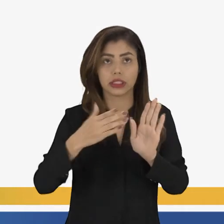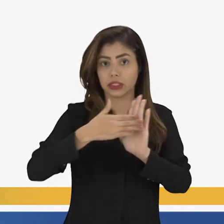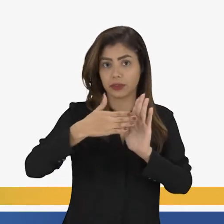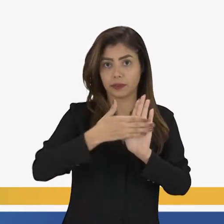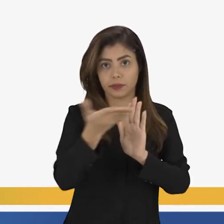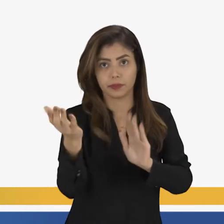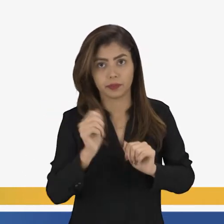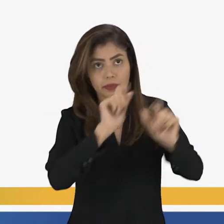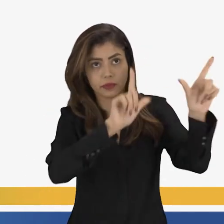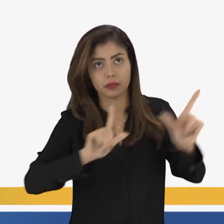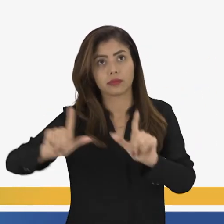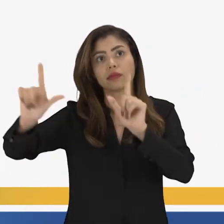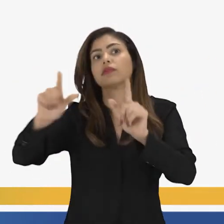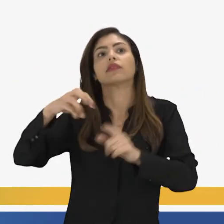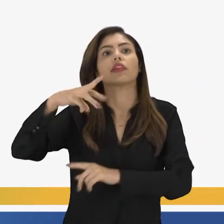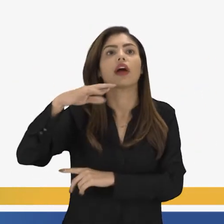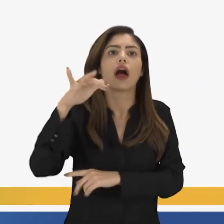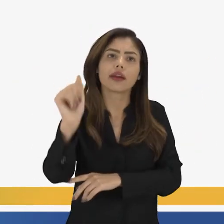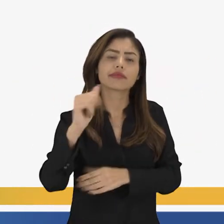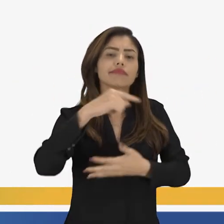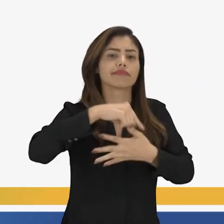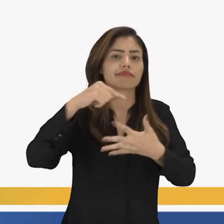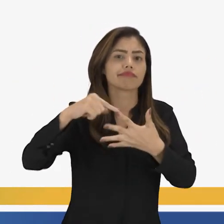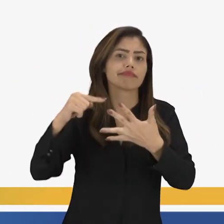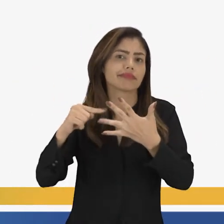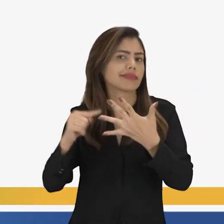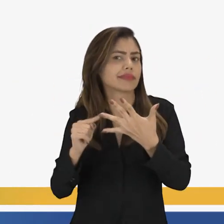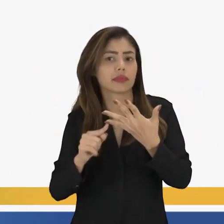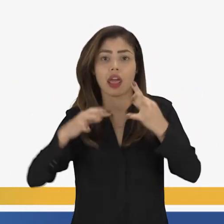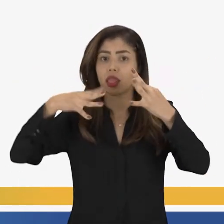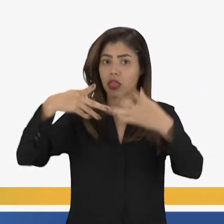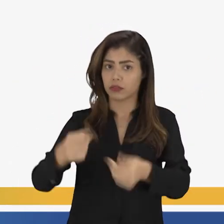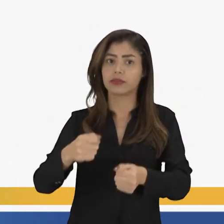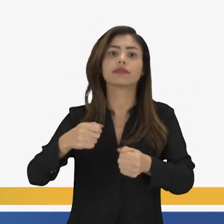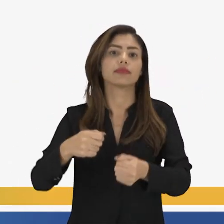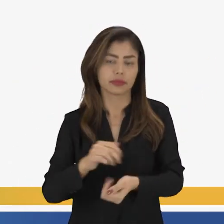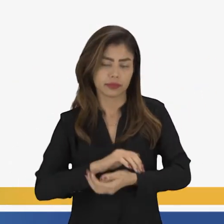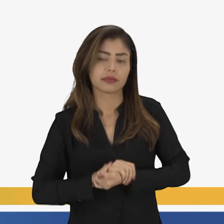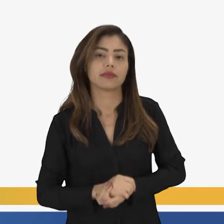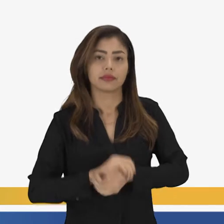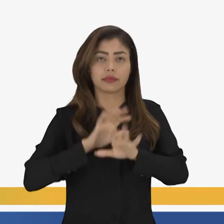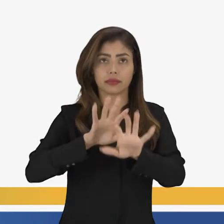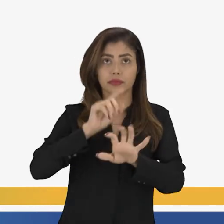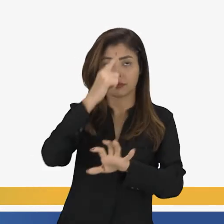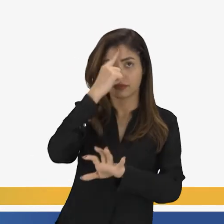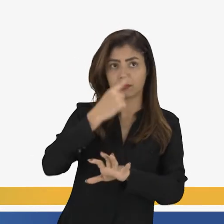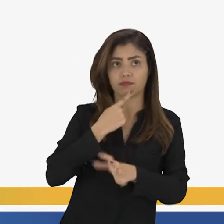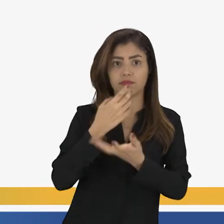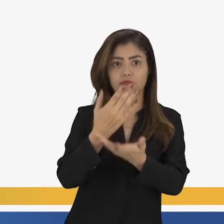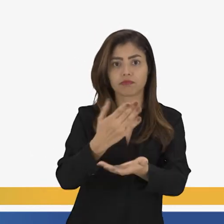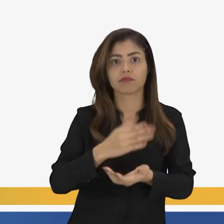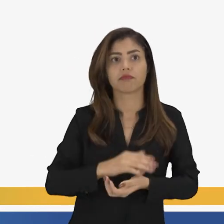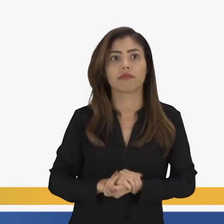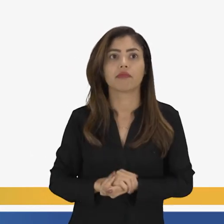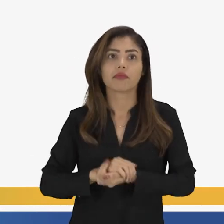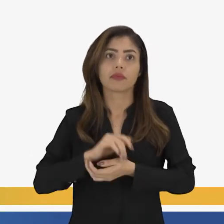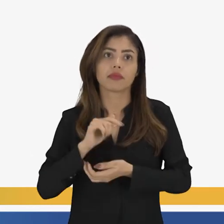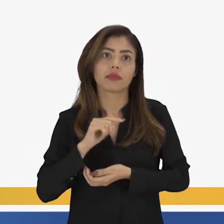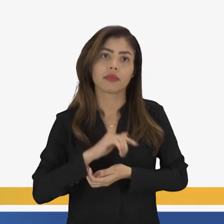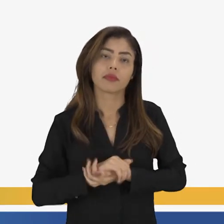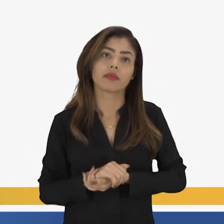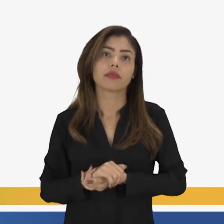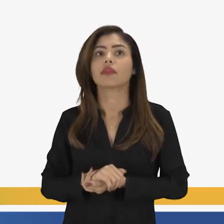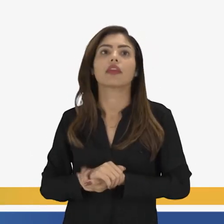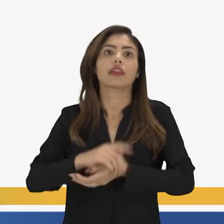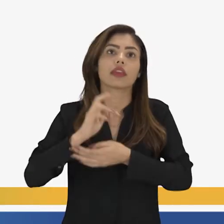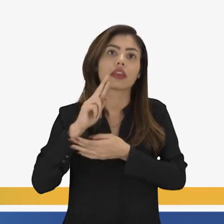tela. Jair Rodrigues, Maria Bethânia, Sérgio Reis, Chico Buarque, Elis Regina, Tom Zé, Edu Lobo, Gal Costa, Geraldo Vandré